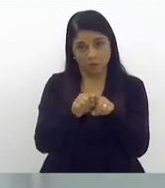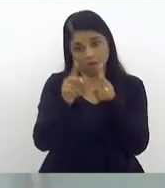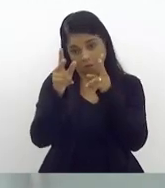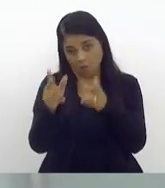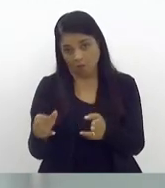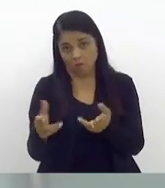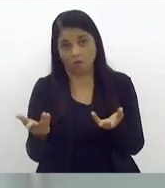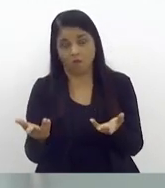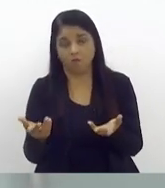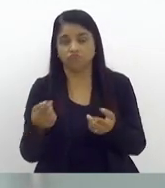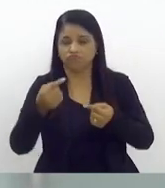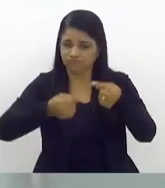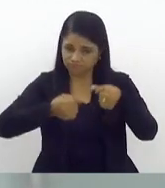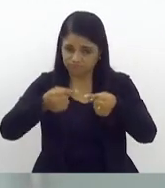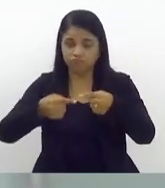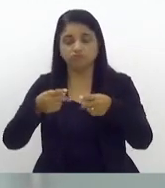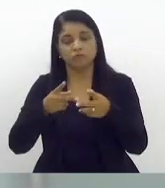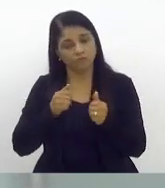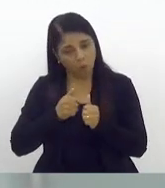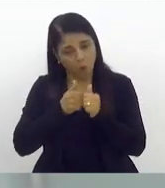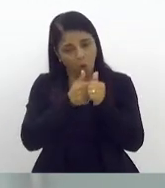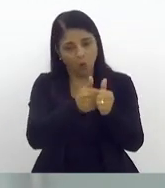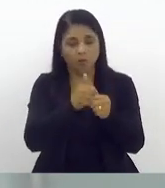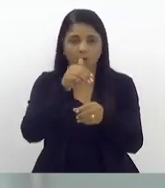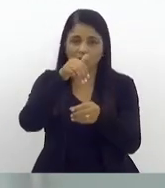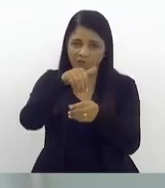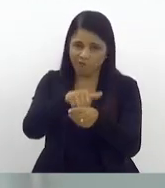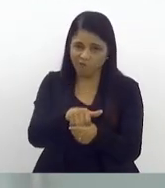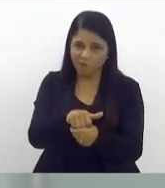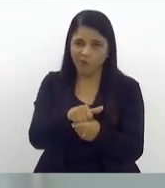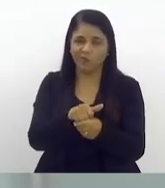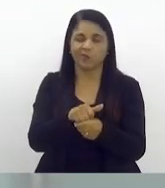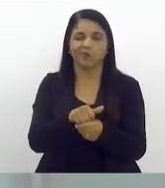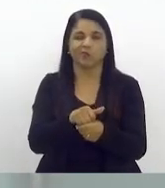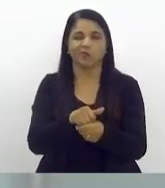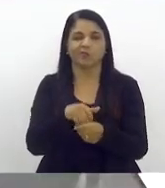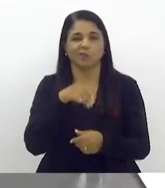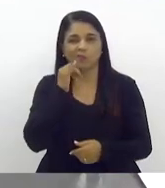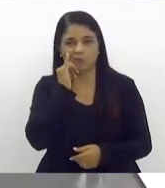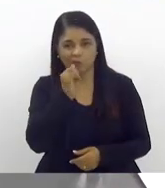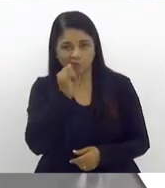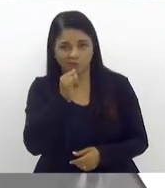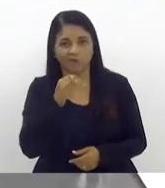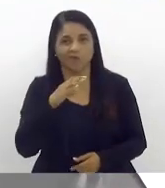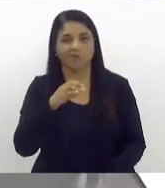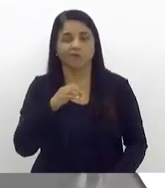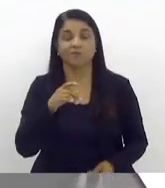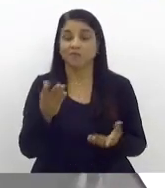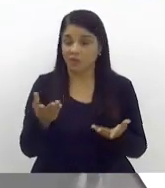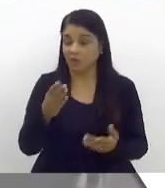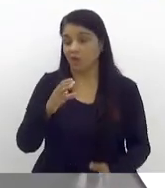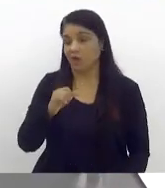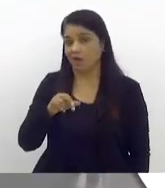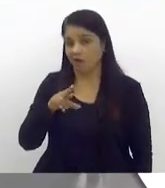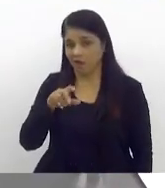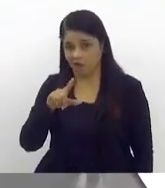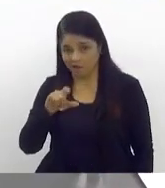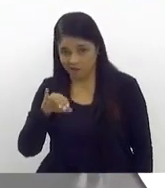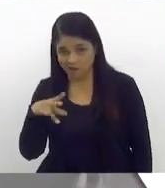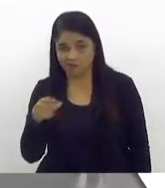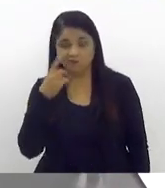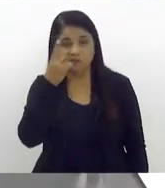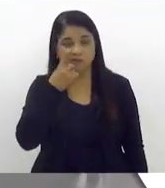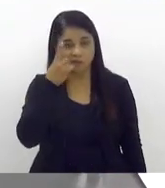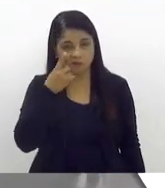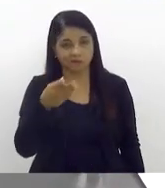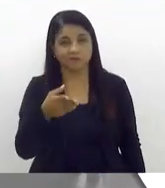também eu vou acompanhar o voto do relator. Deputado Carlinhos BNH. Inclusive, deputado Luiz Paulo, na